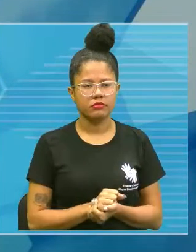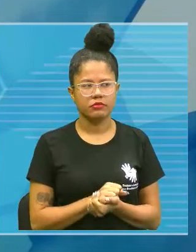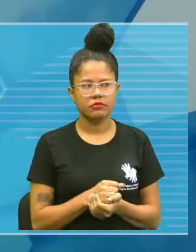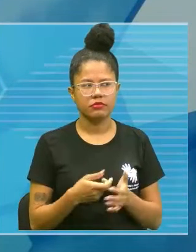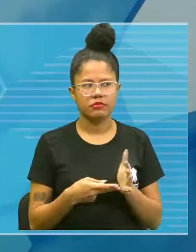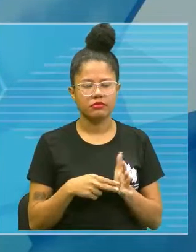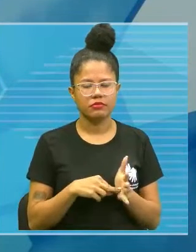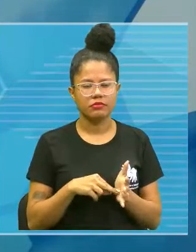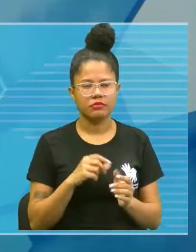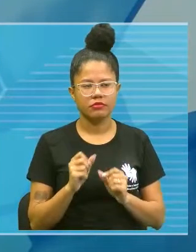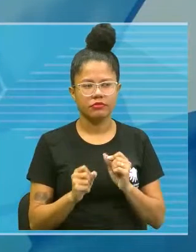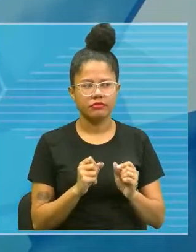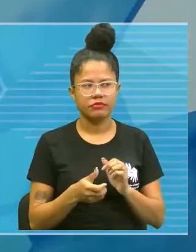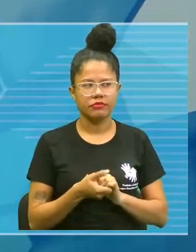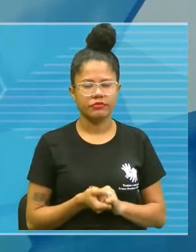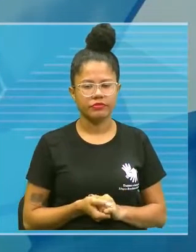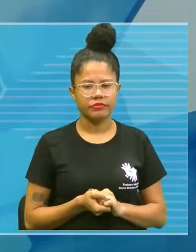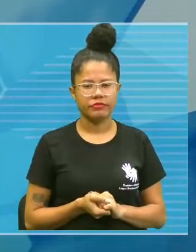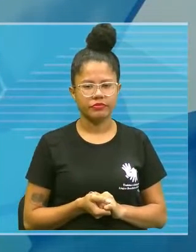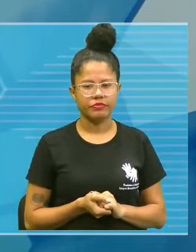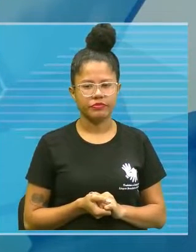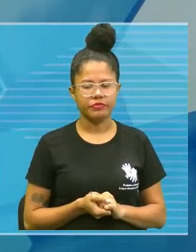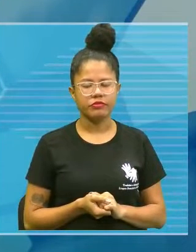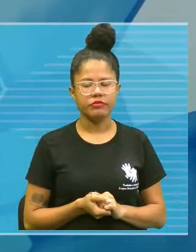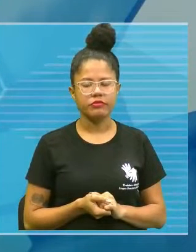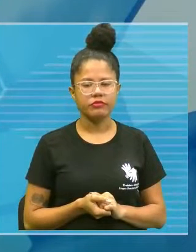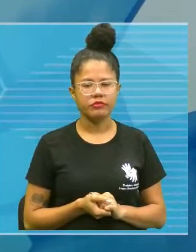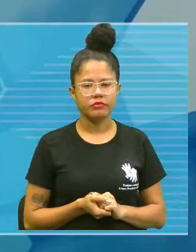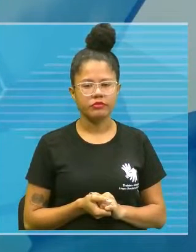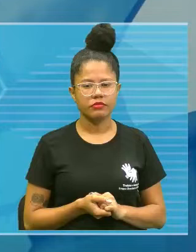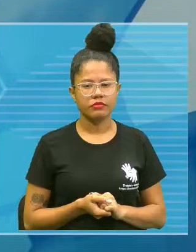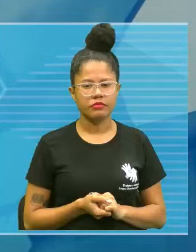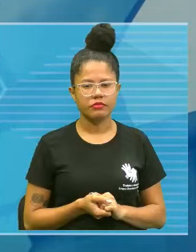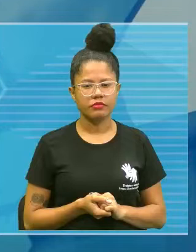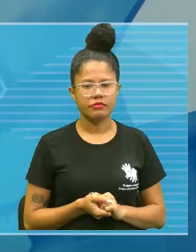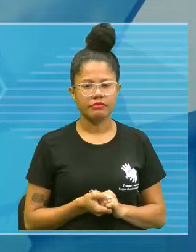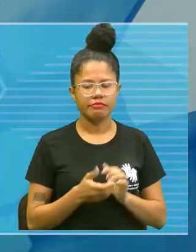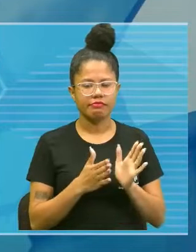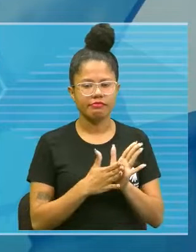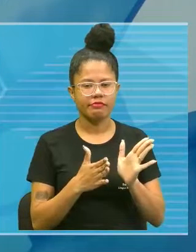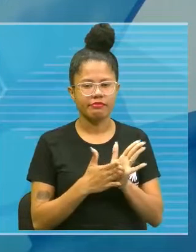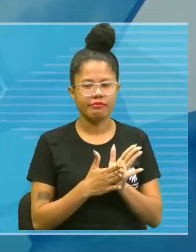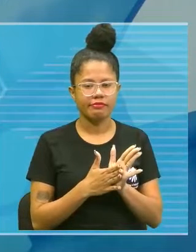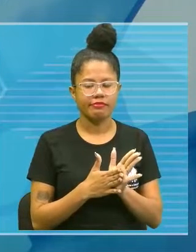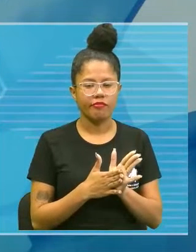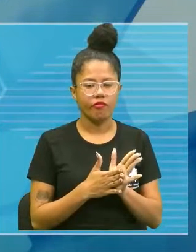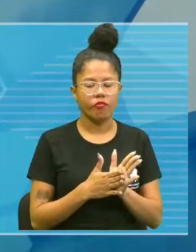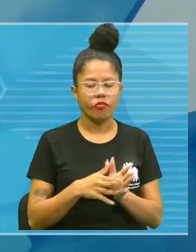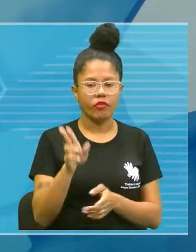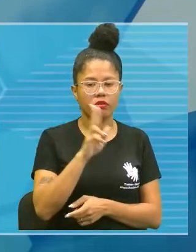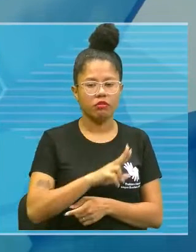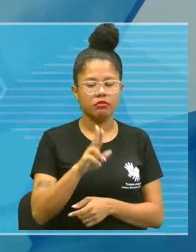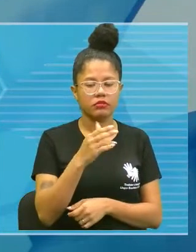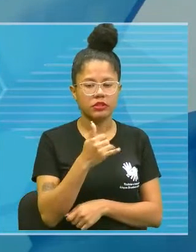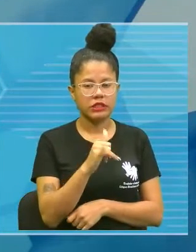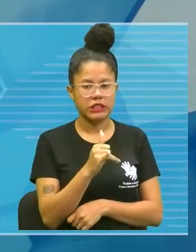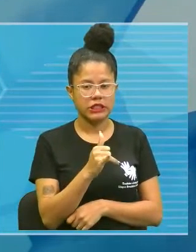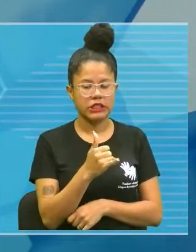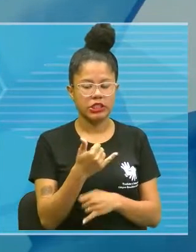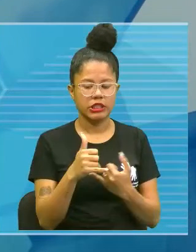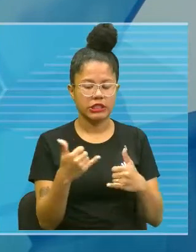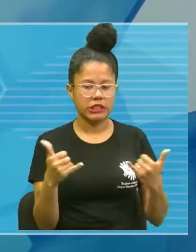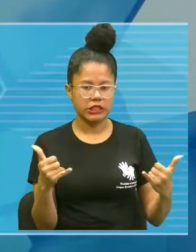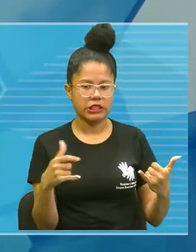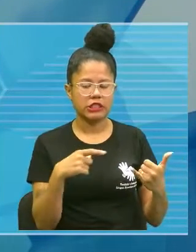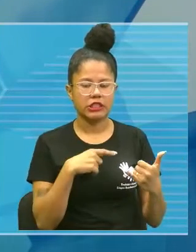significa aquele esquema de consumo de energia que tem do lado dos aparelhos eletrônicos,